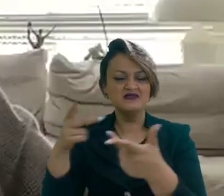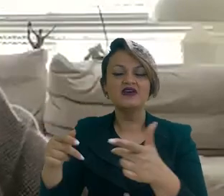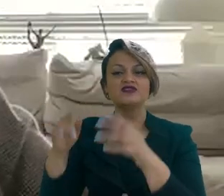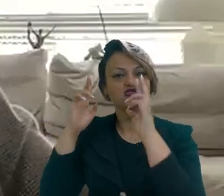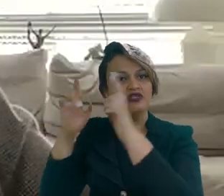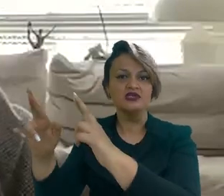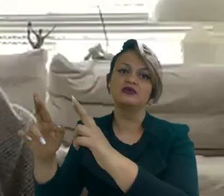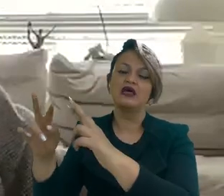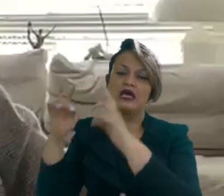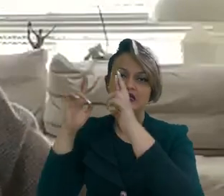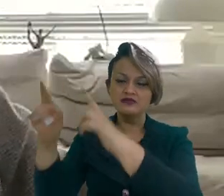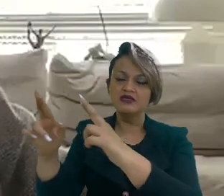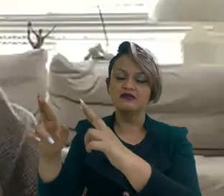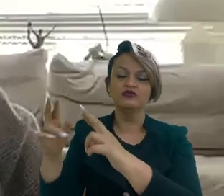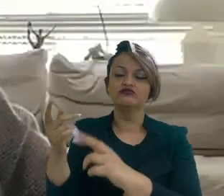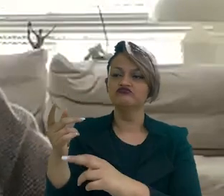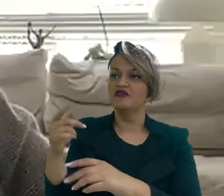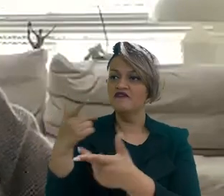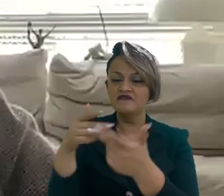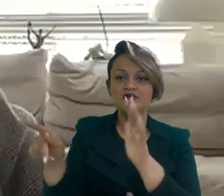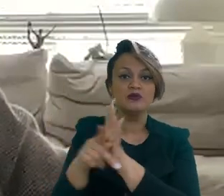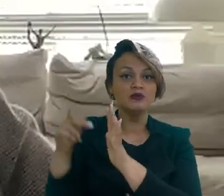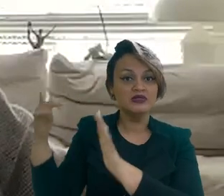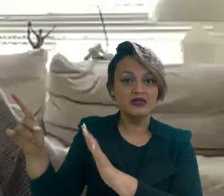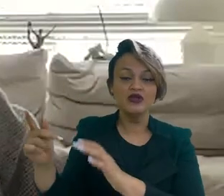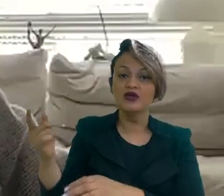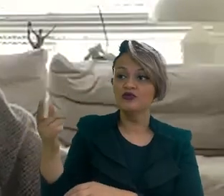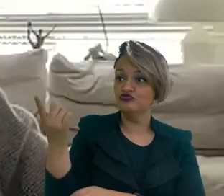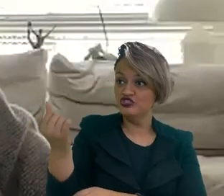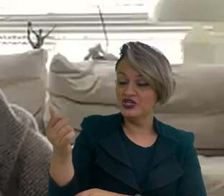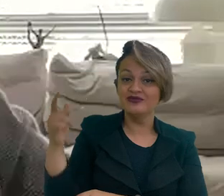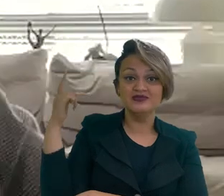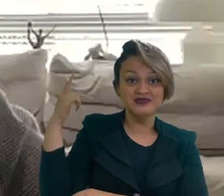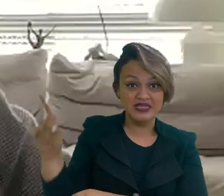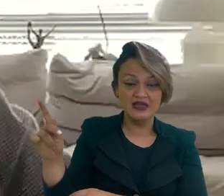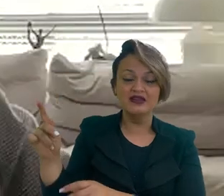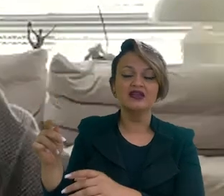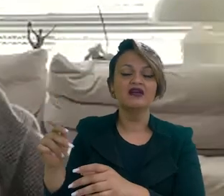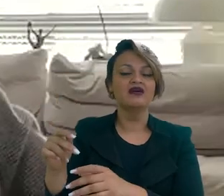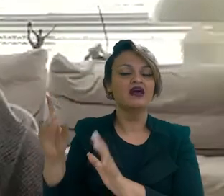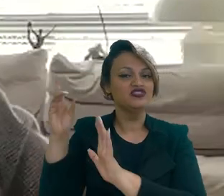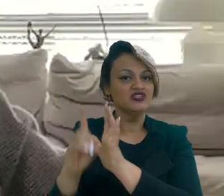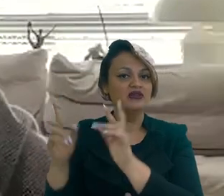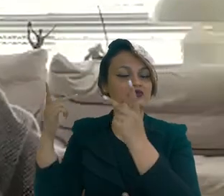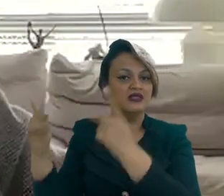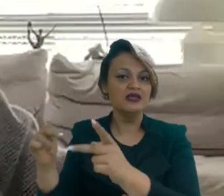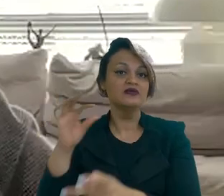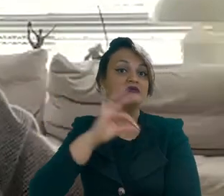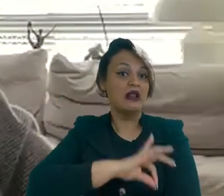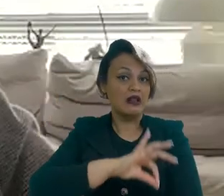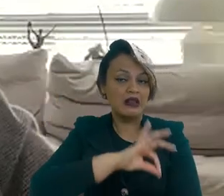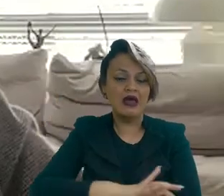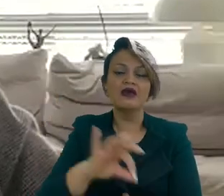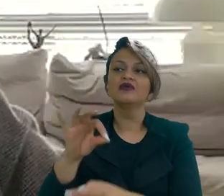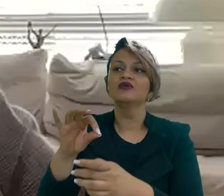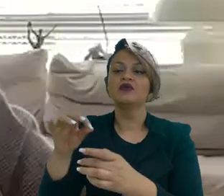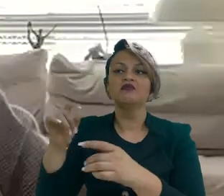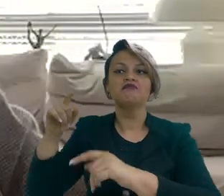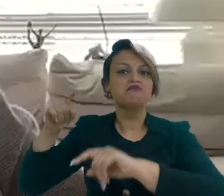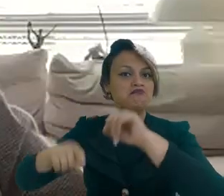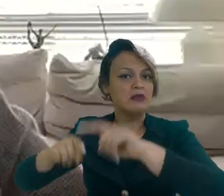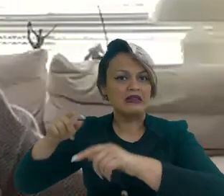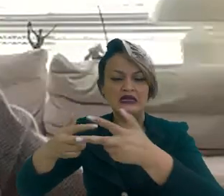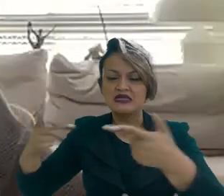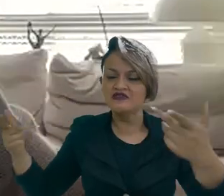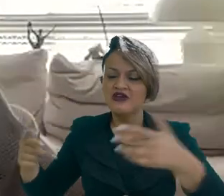responsabilidade civil e temos que respeitar o patrimônio mínimo de que o bem de família é a sua melhor expressão o salário também